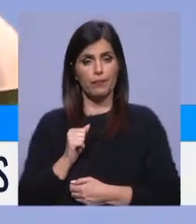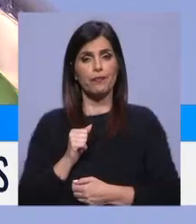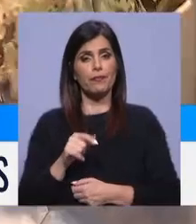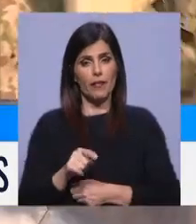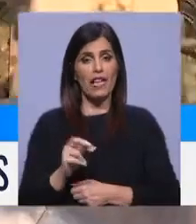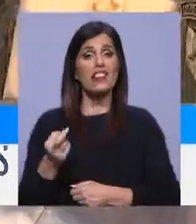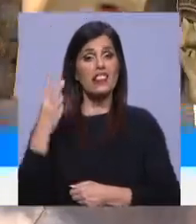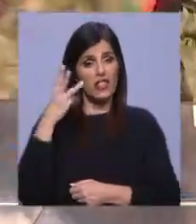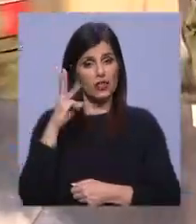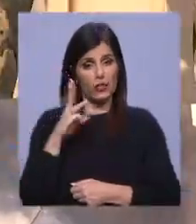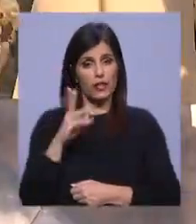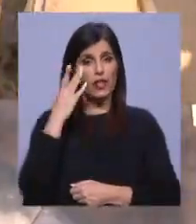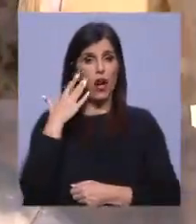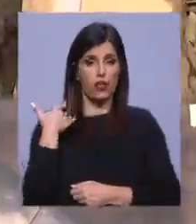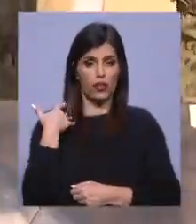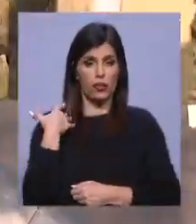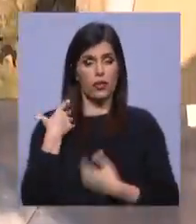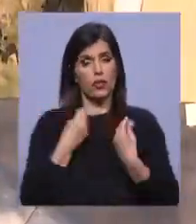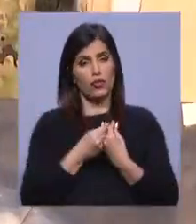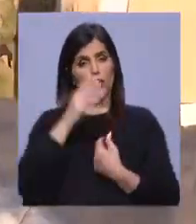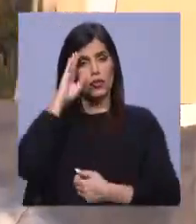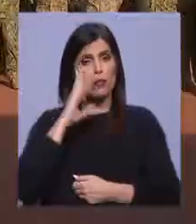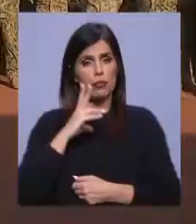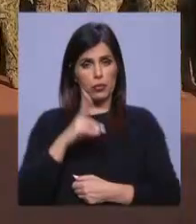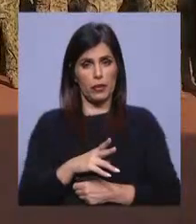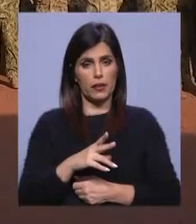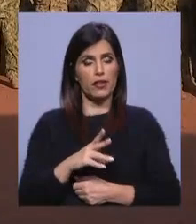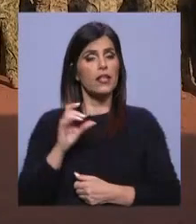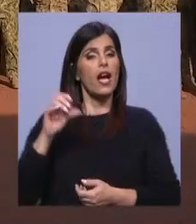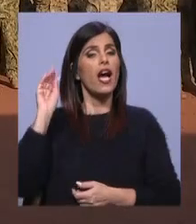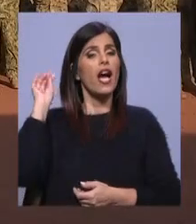a terceira vez que António Costa esteve com as tropas portuguesas na